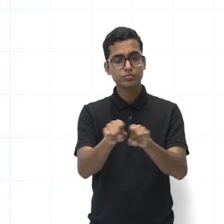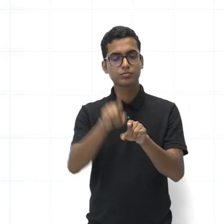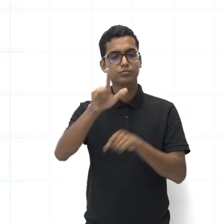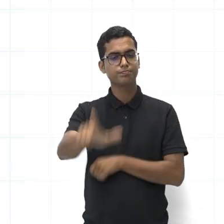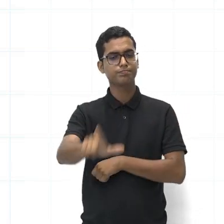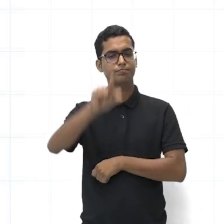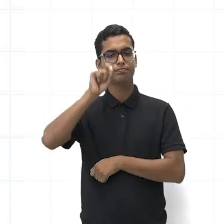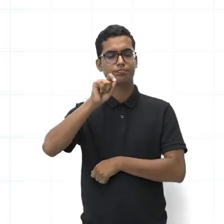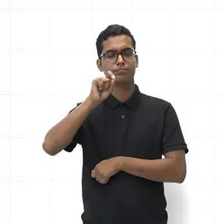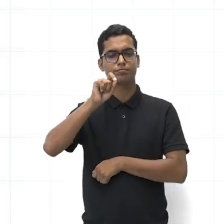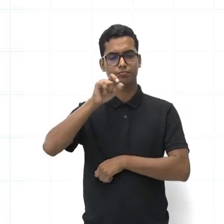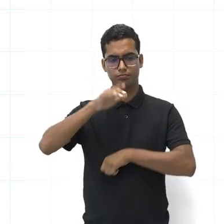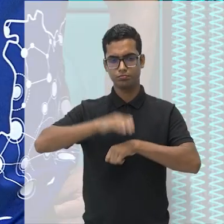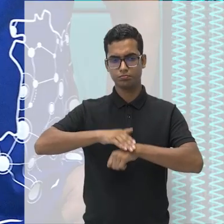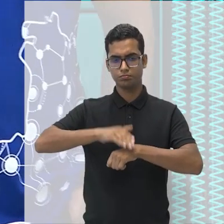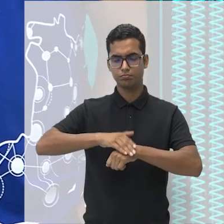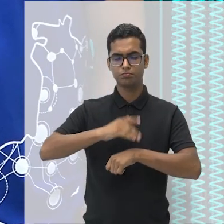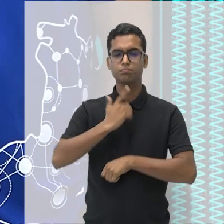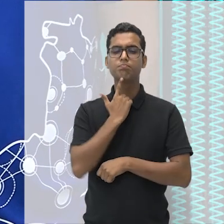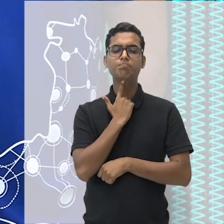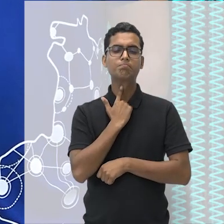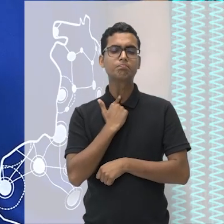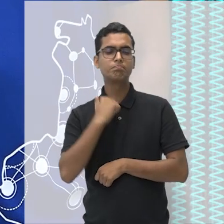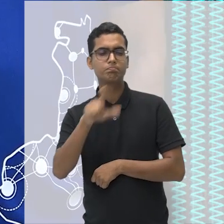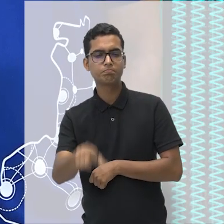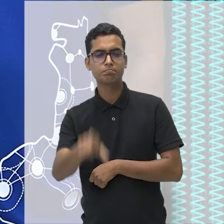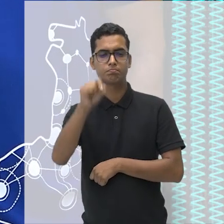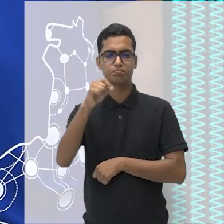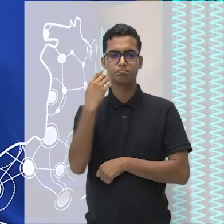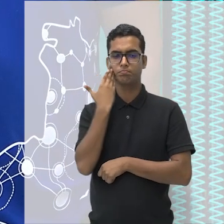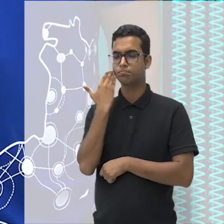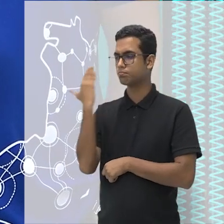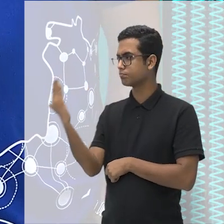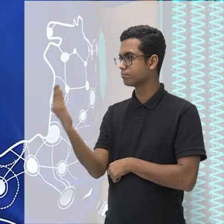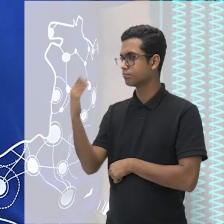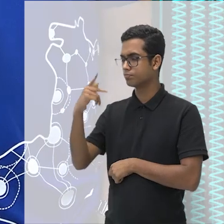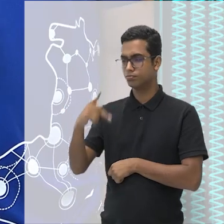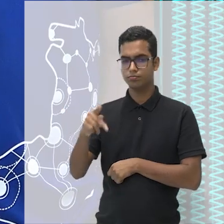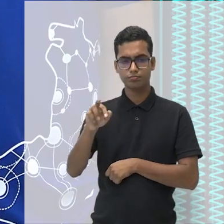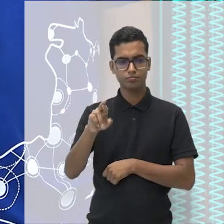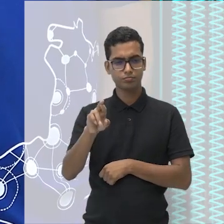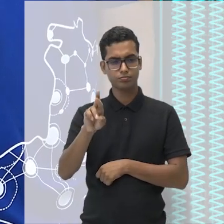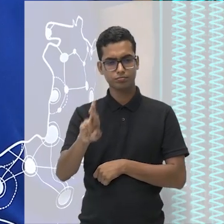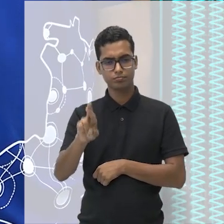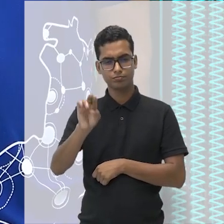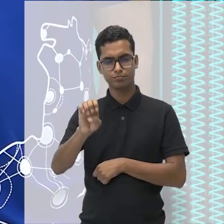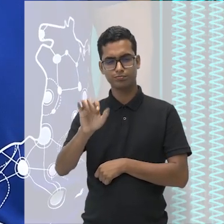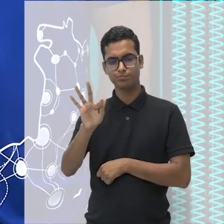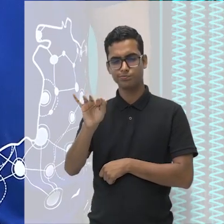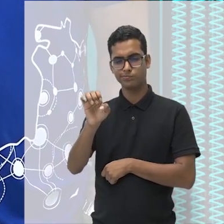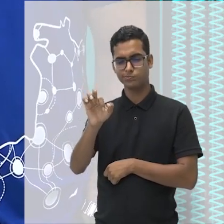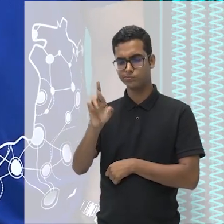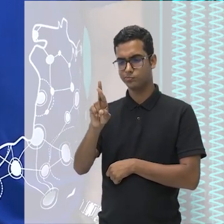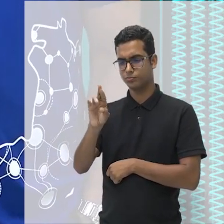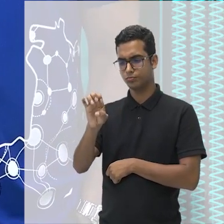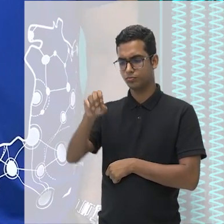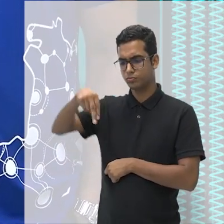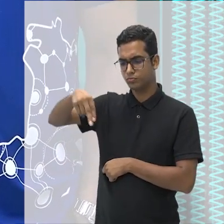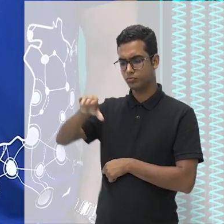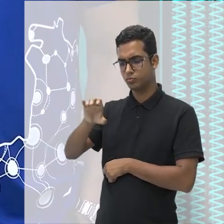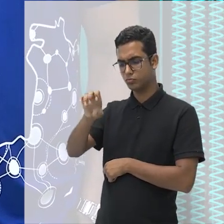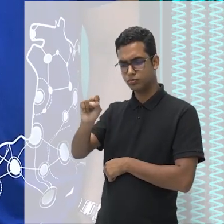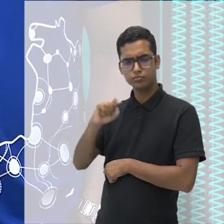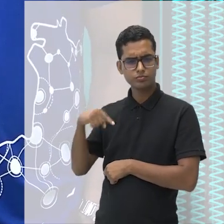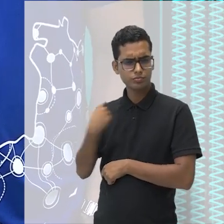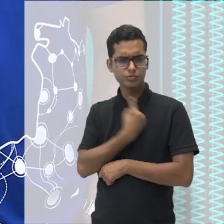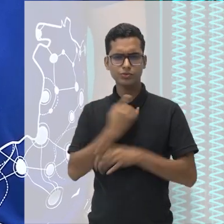preferências, tá? Preferences, olha só. Nós temos então umas preferências relacionadas aí a esse indivíduo, né? Todos nós temos